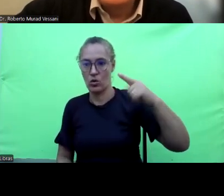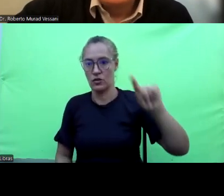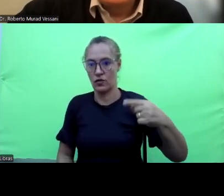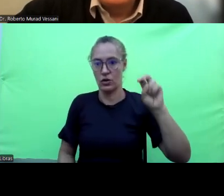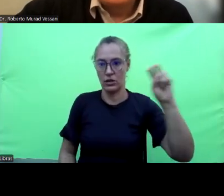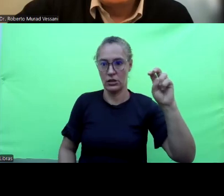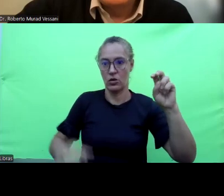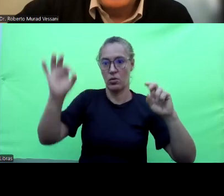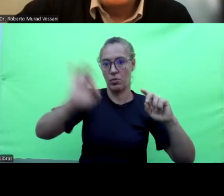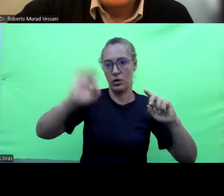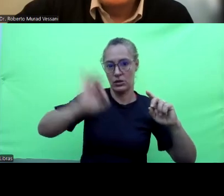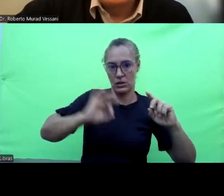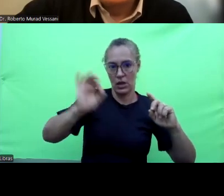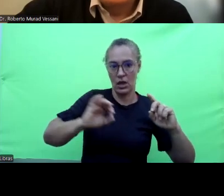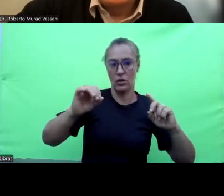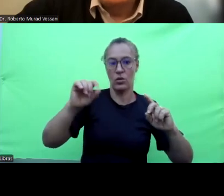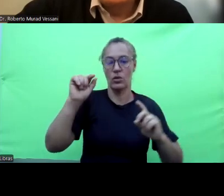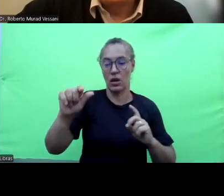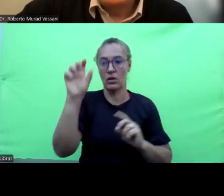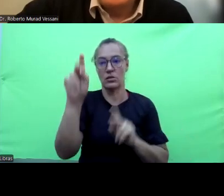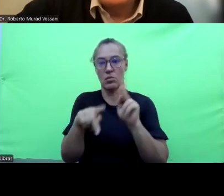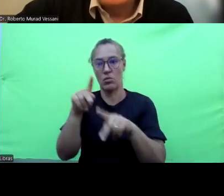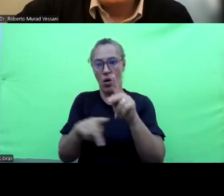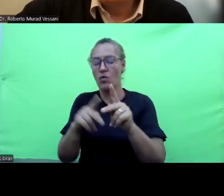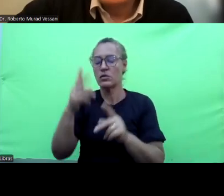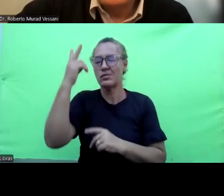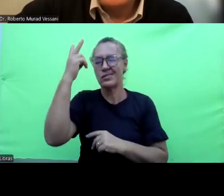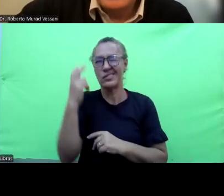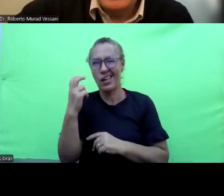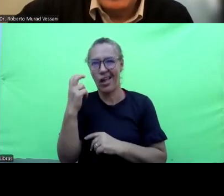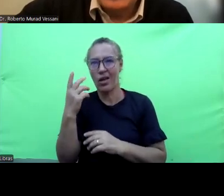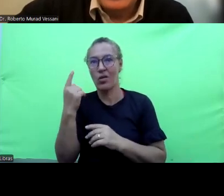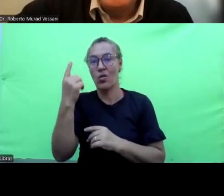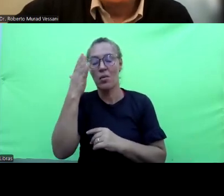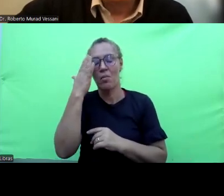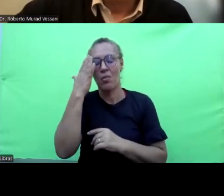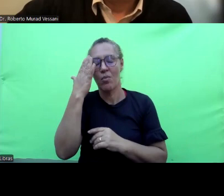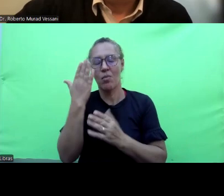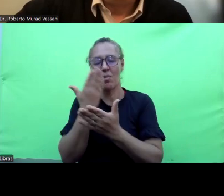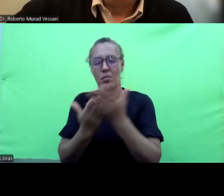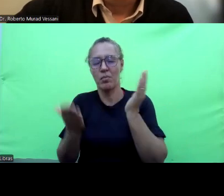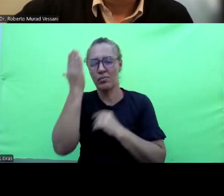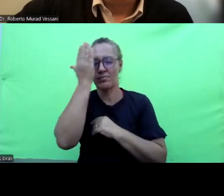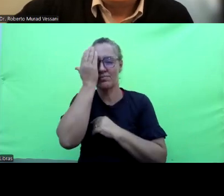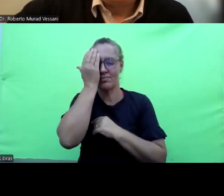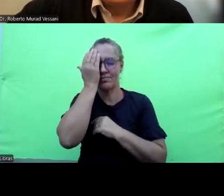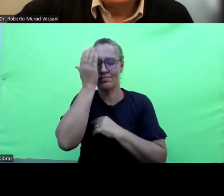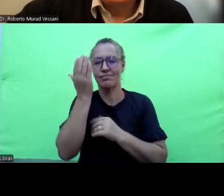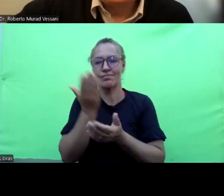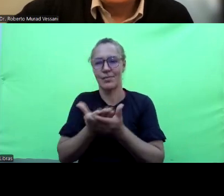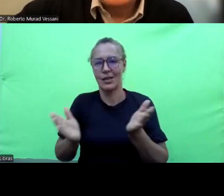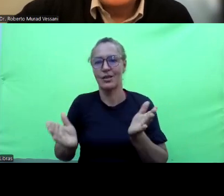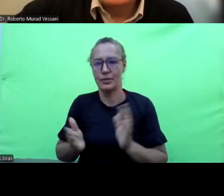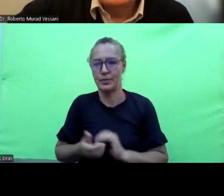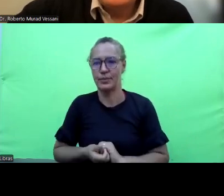doença são cegos unilateralmente, tem um dos olhos cegos, né? E é